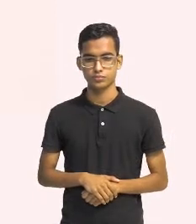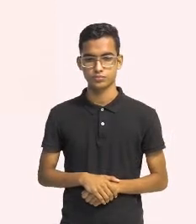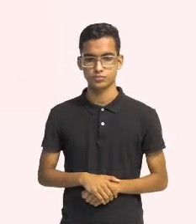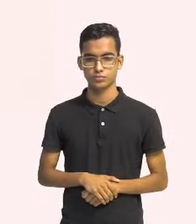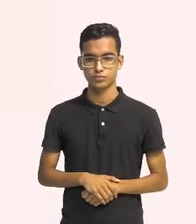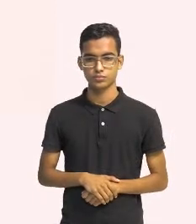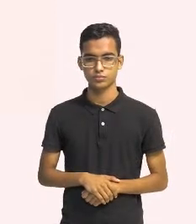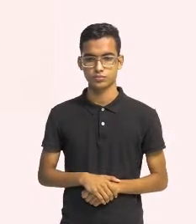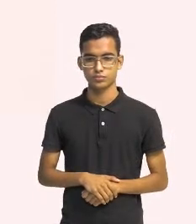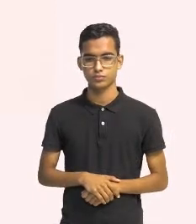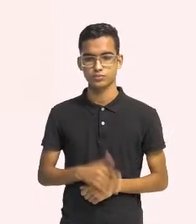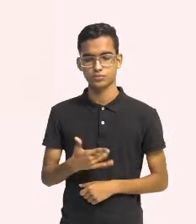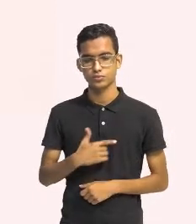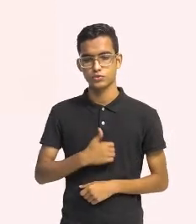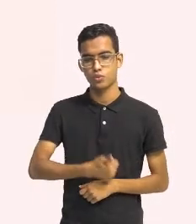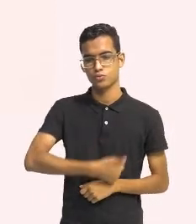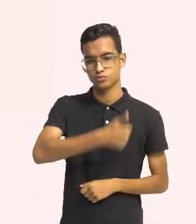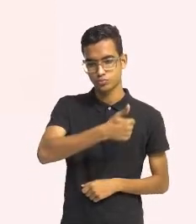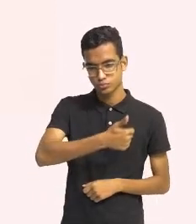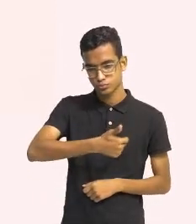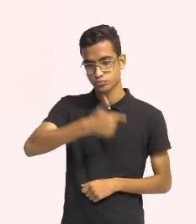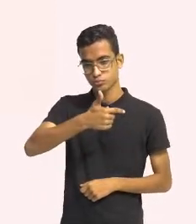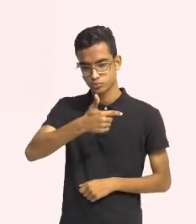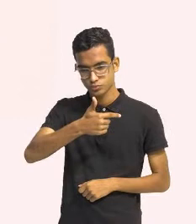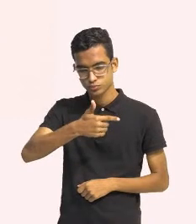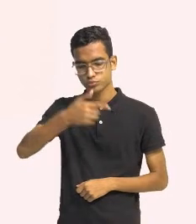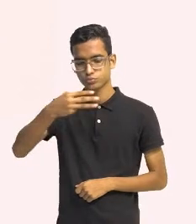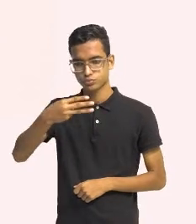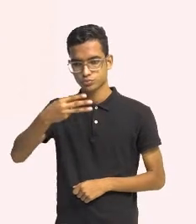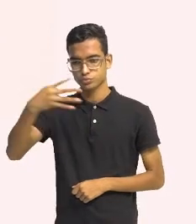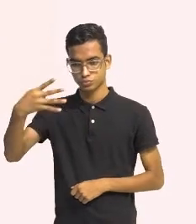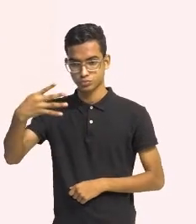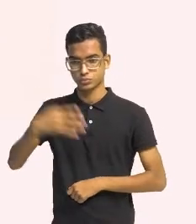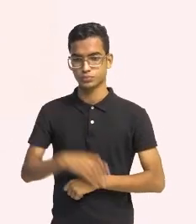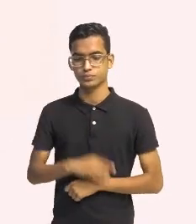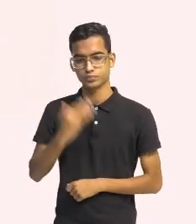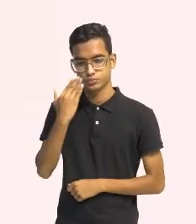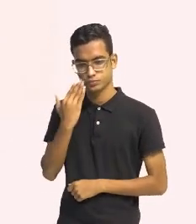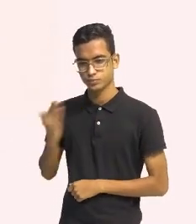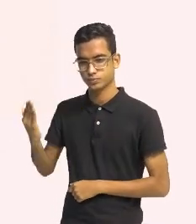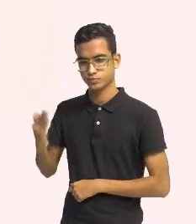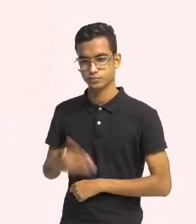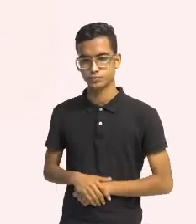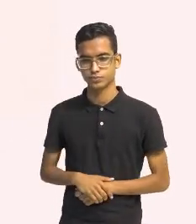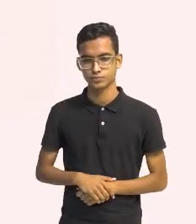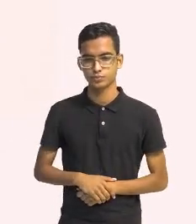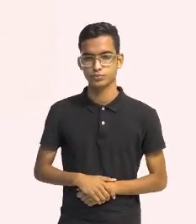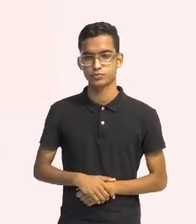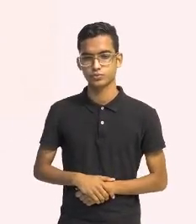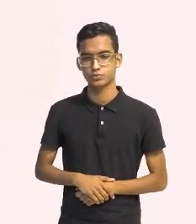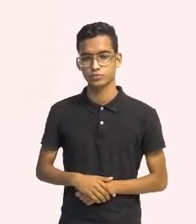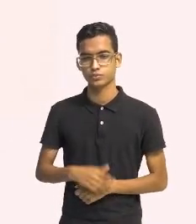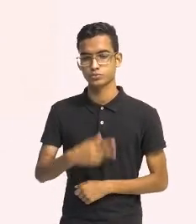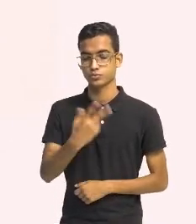né? 1, 2, 3, 4. Então, vai ser